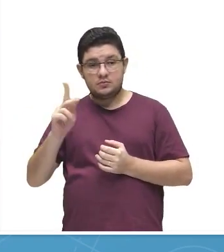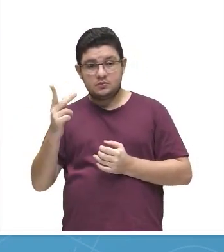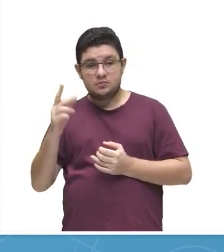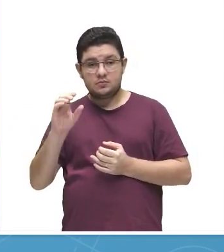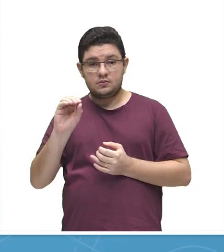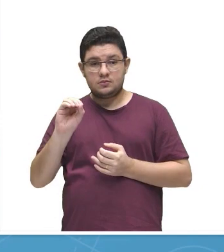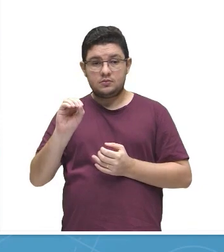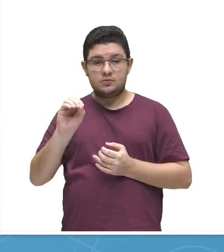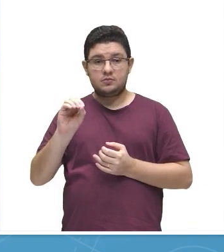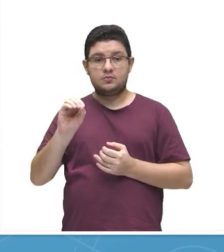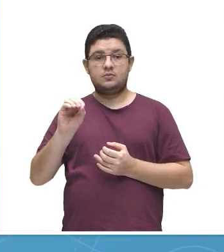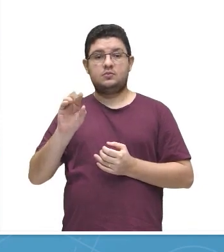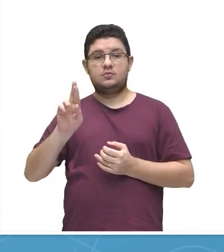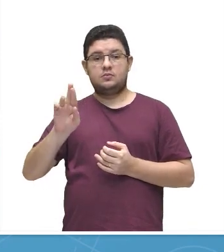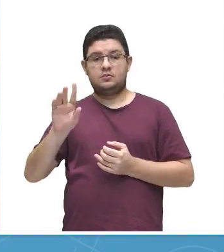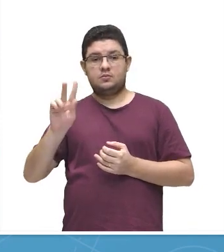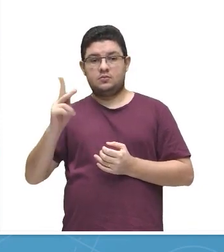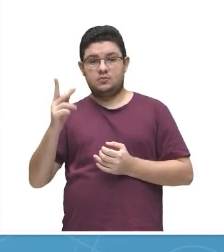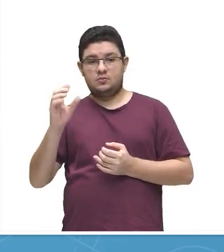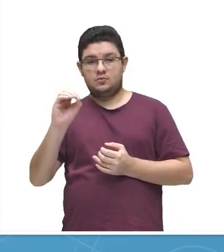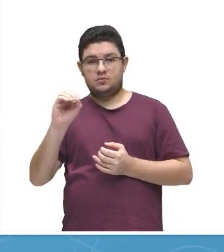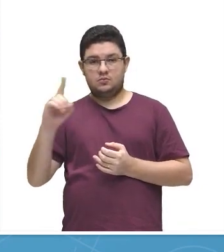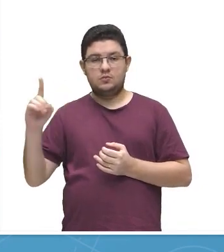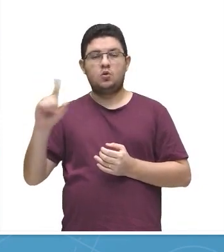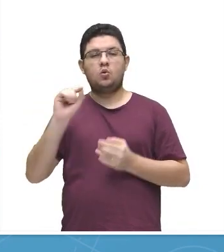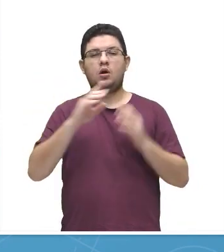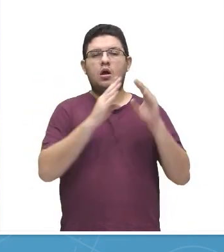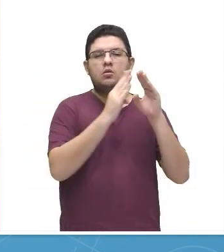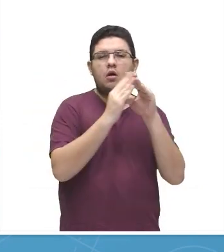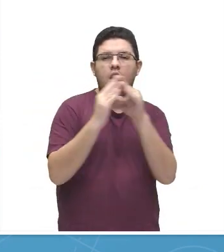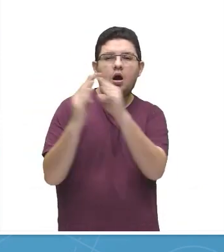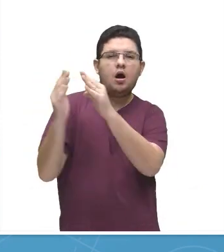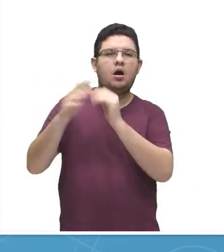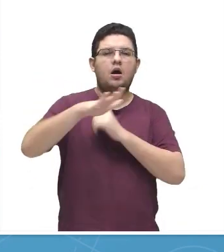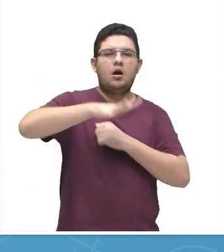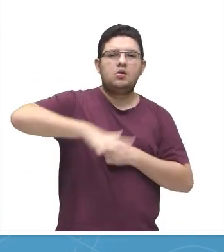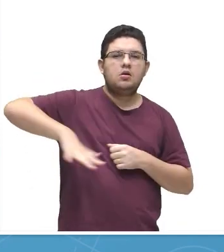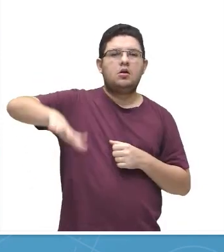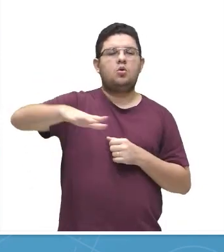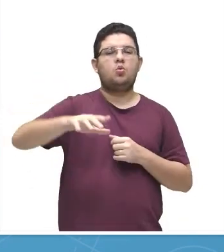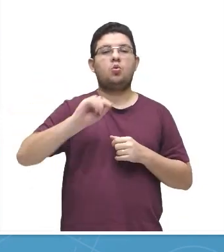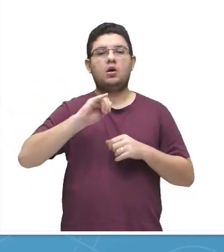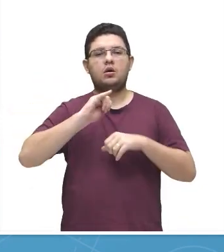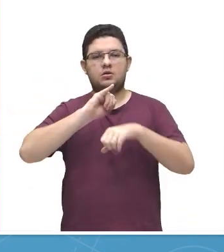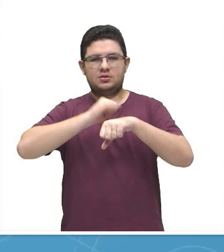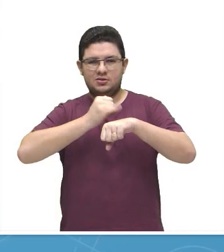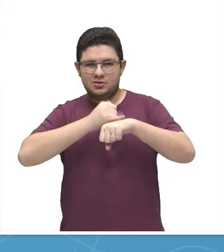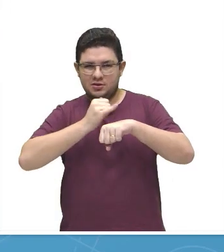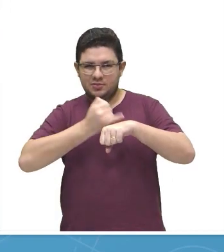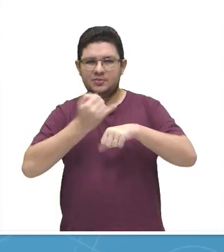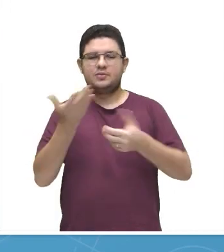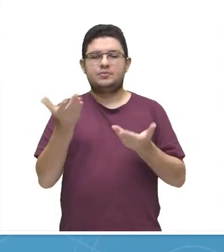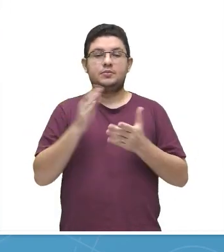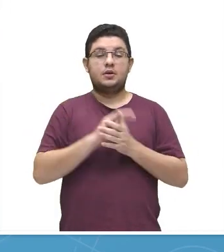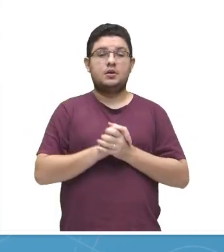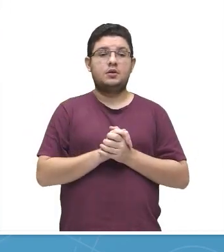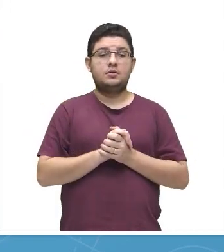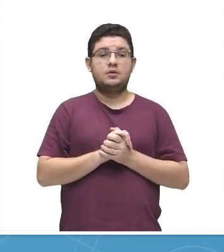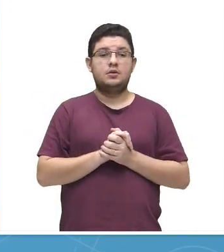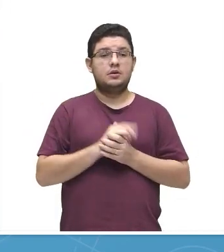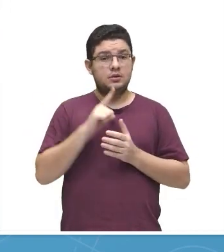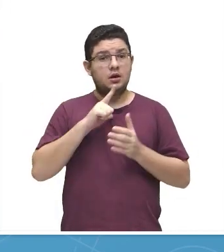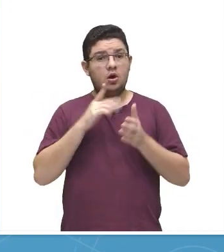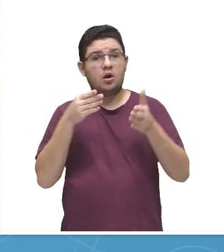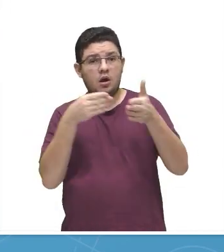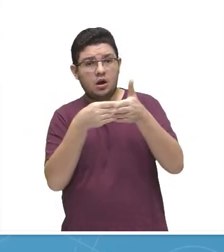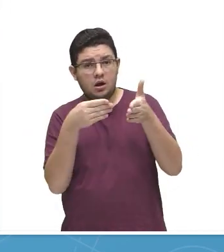in, Japim. Repare que é um lugar grande, e ele tem limites, como se fosse ele tivesse alguns limites, algumas cercas.